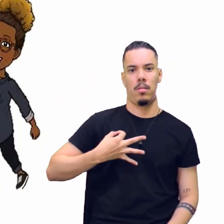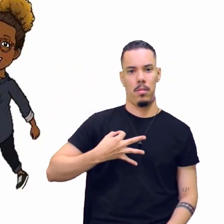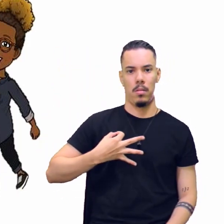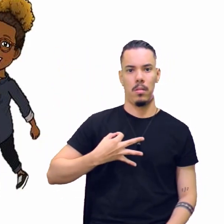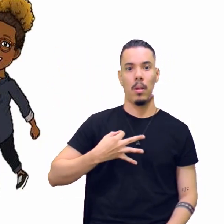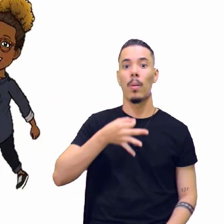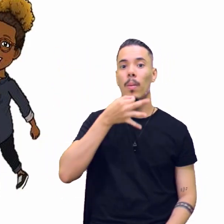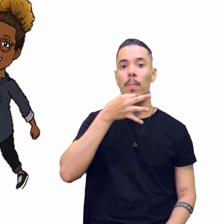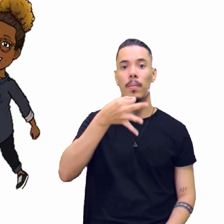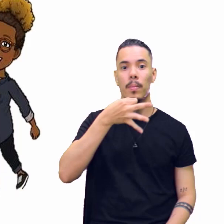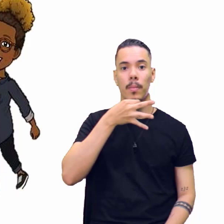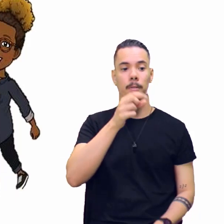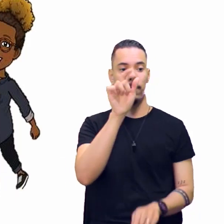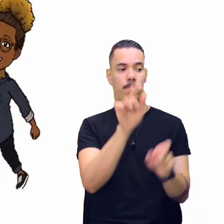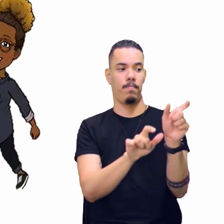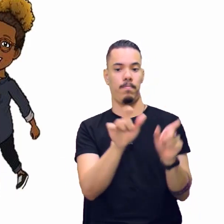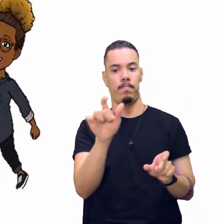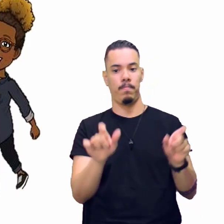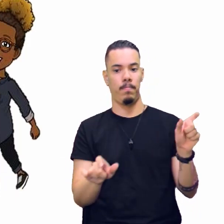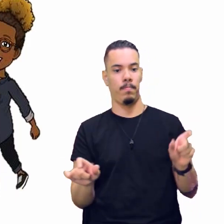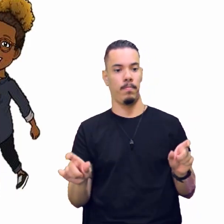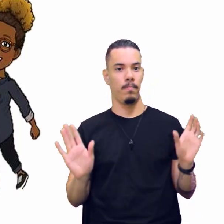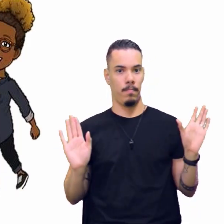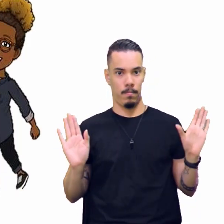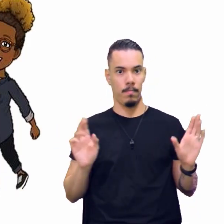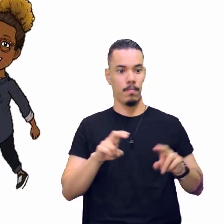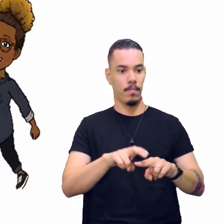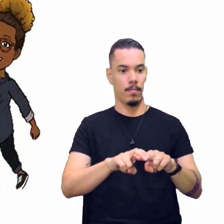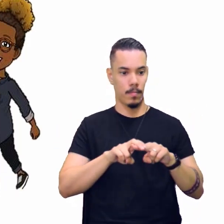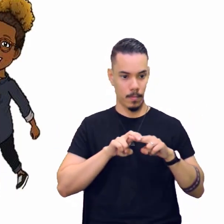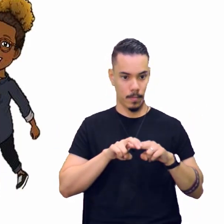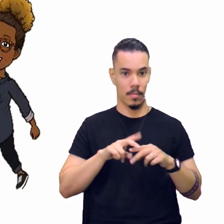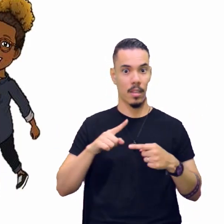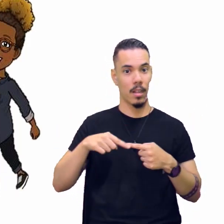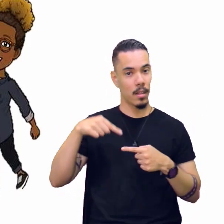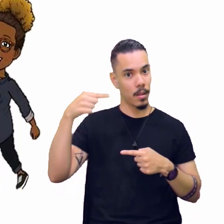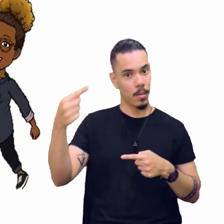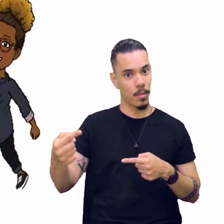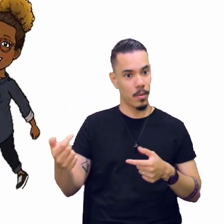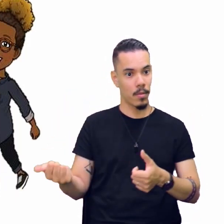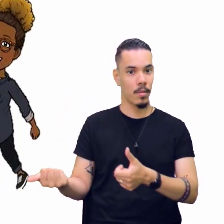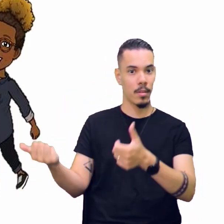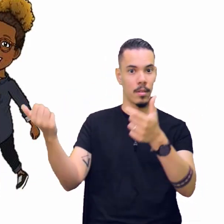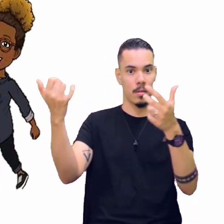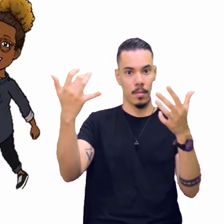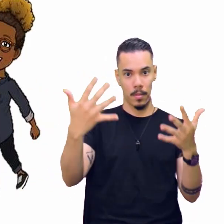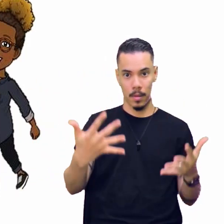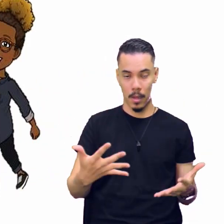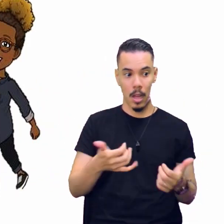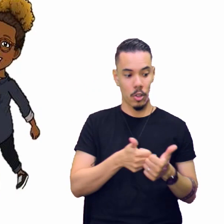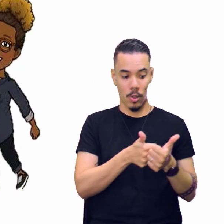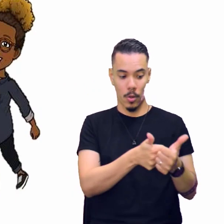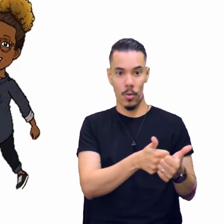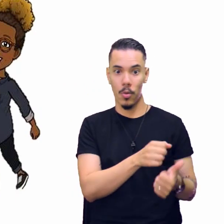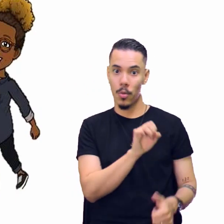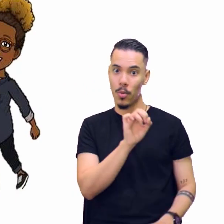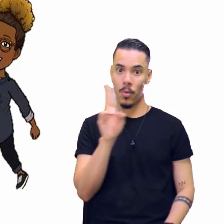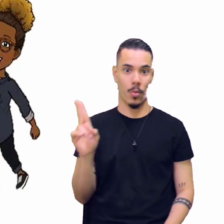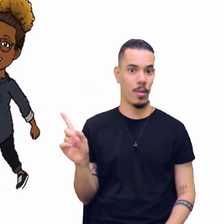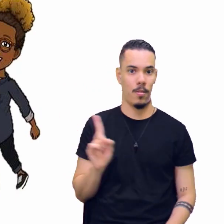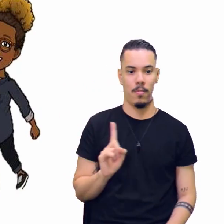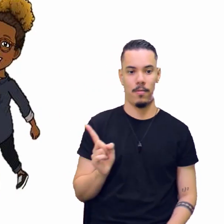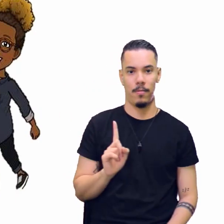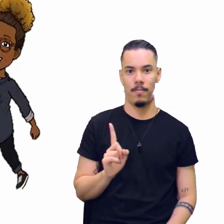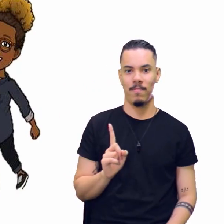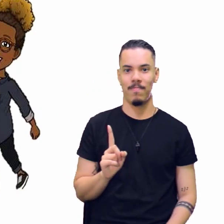a opinião do outro. Aí você depois que vai falar se você está de acordo ou não, mas não